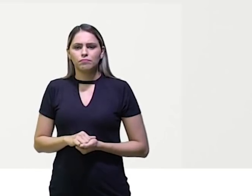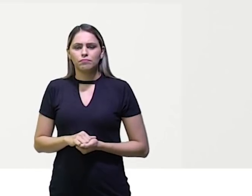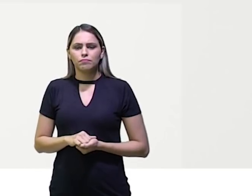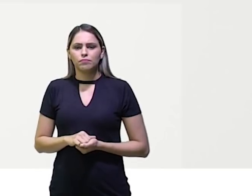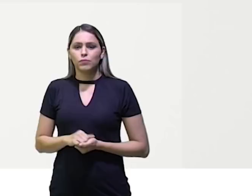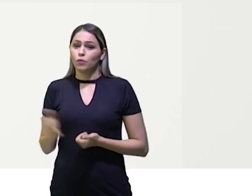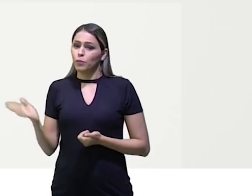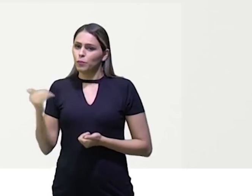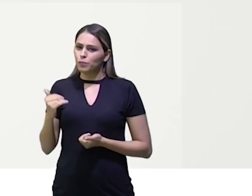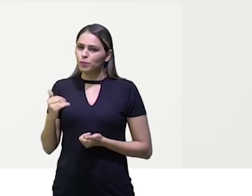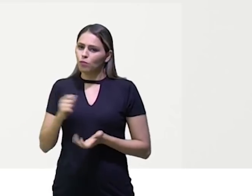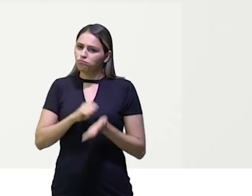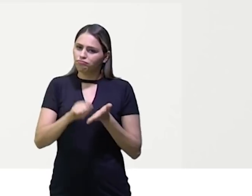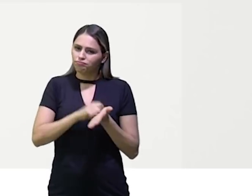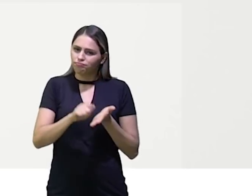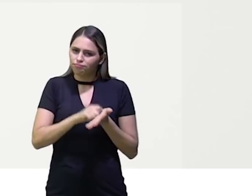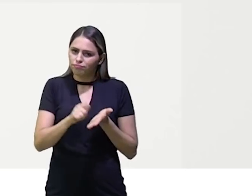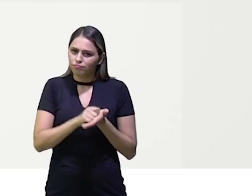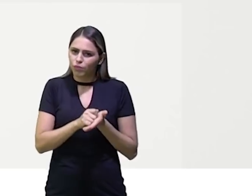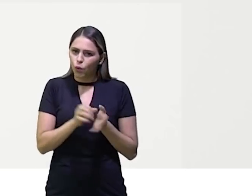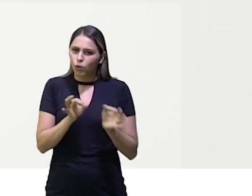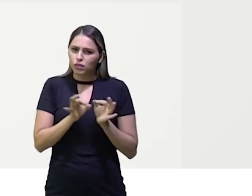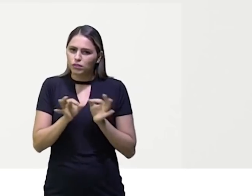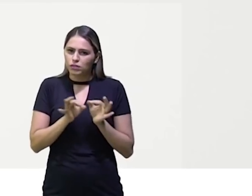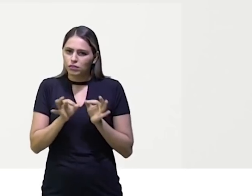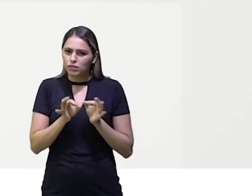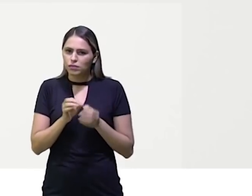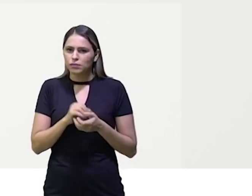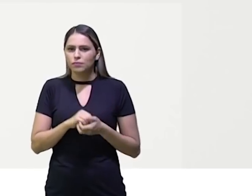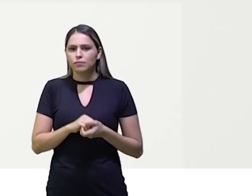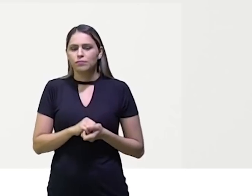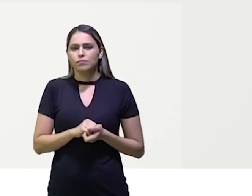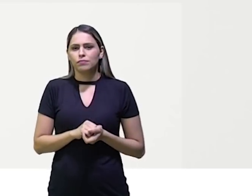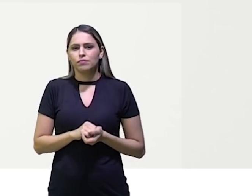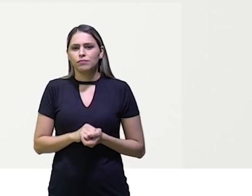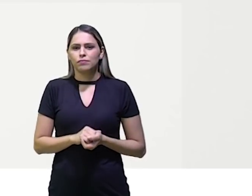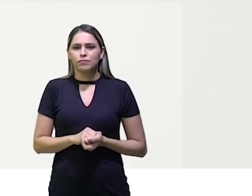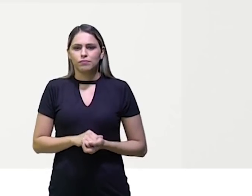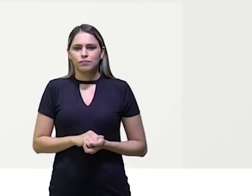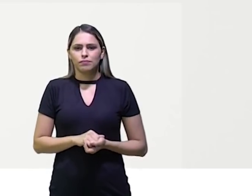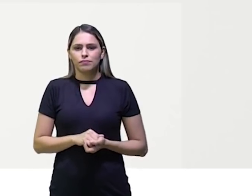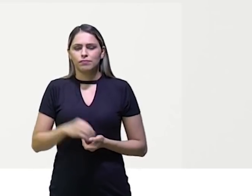Vamos lá, escrever eles em ordem